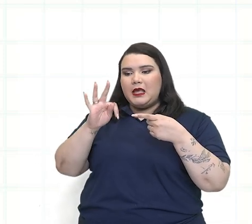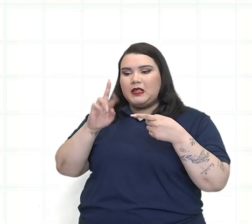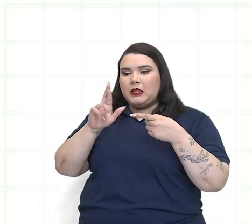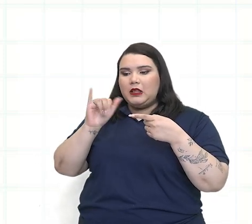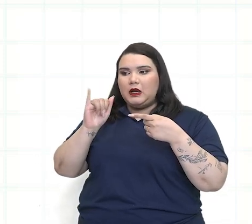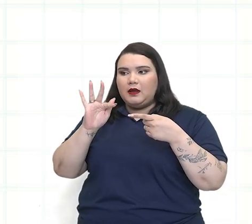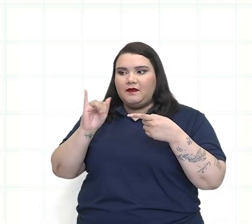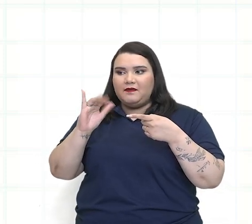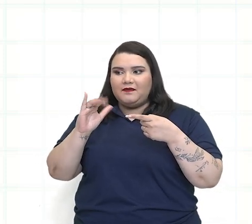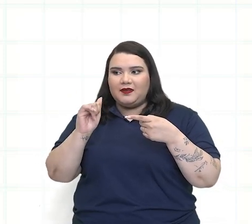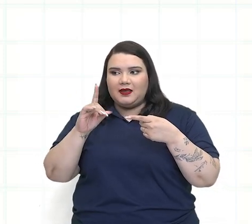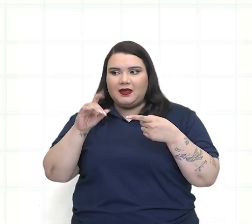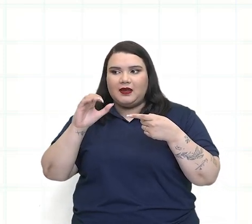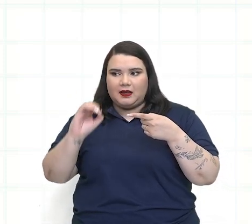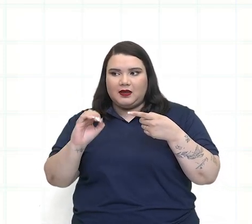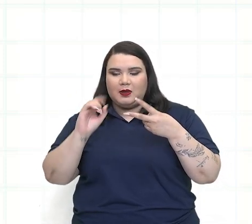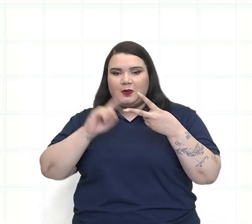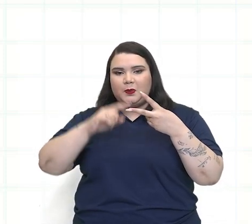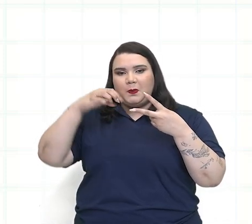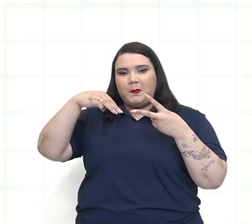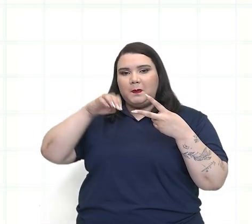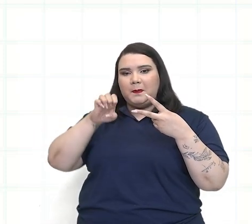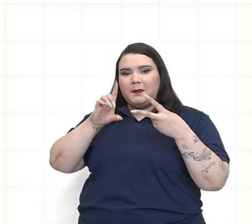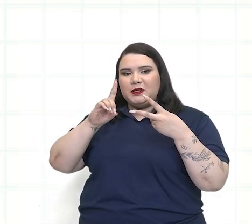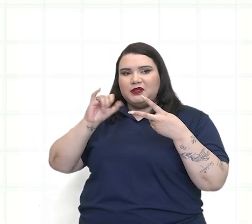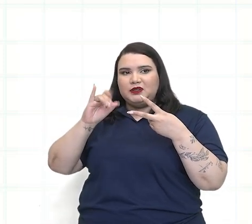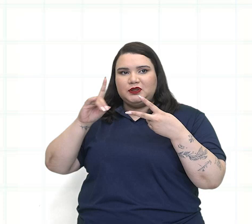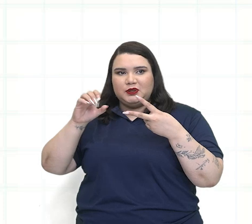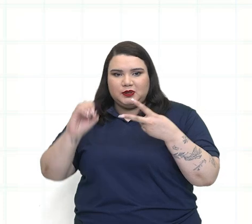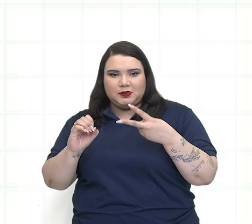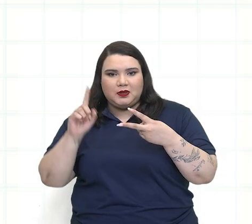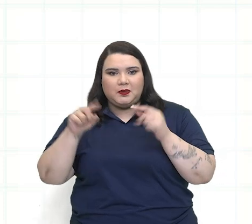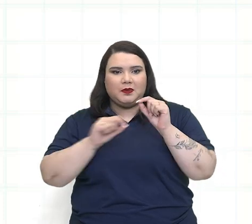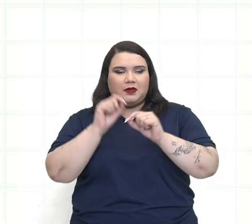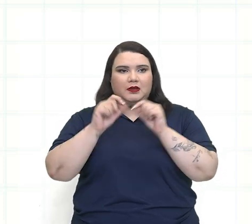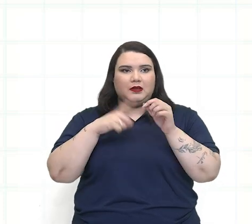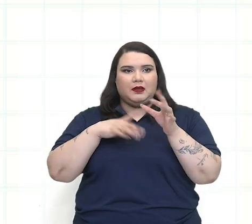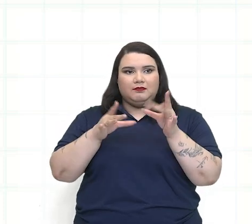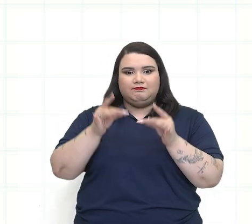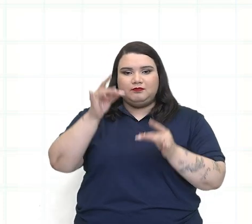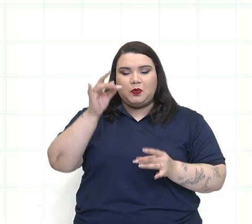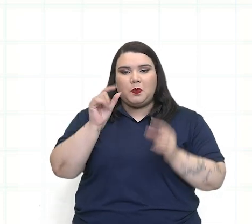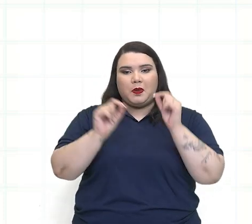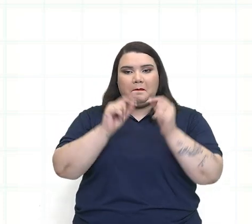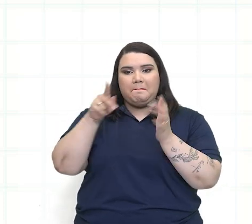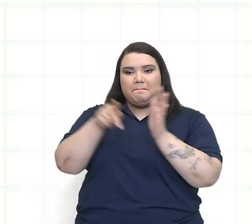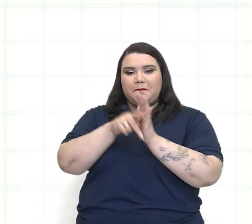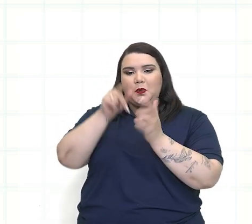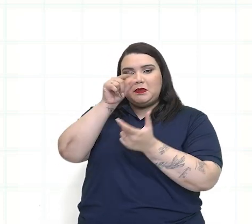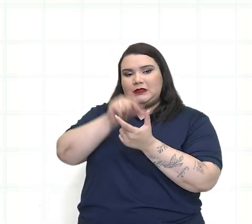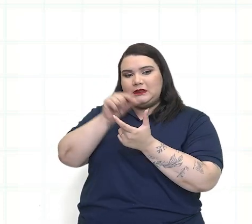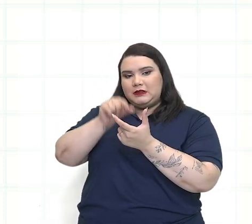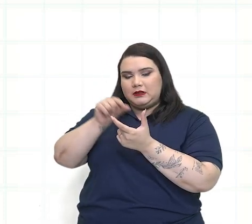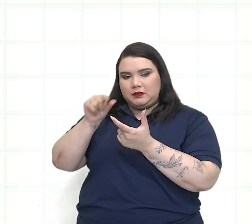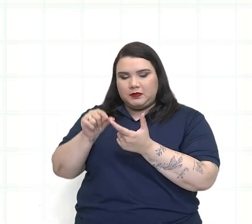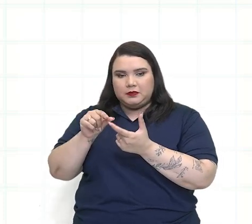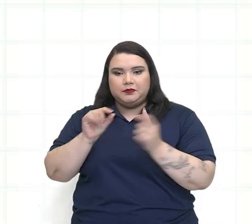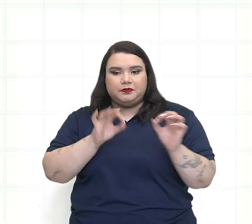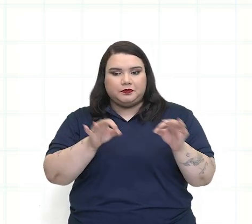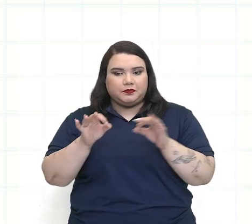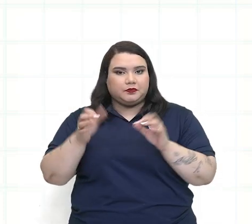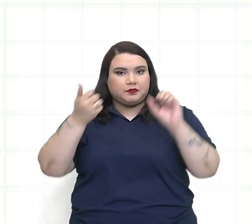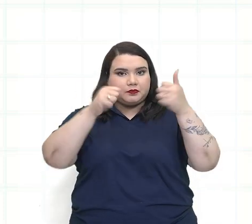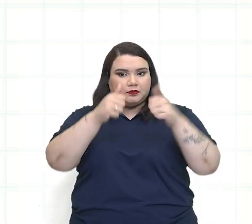extensão determinada pelo número de sílabas. Então, isso é toda uma metrificação que a gente pode fazer numa análise mais aprofundada, né,